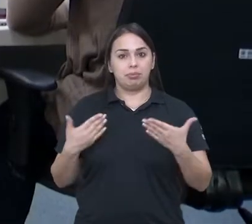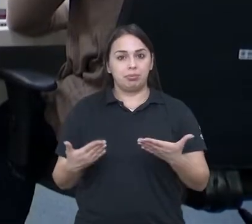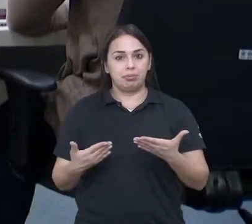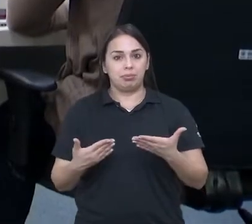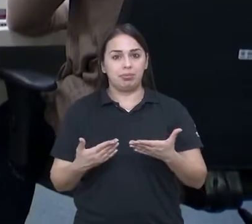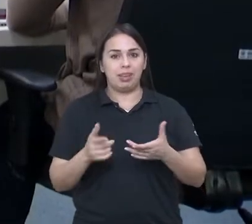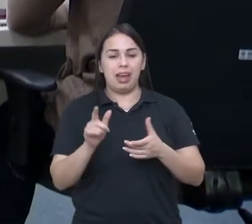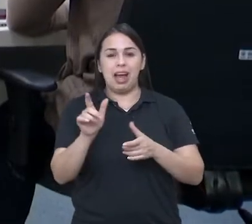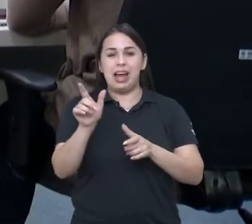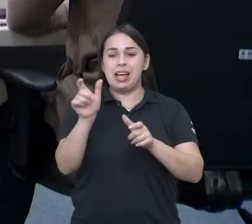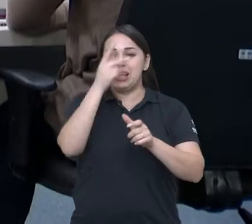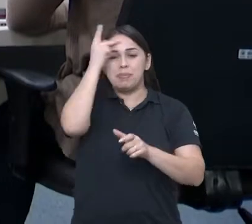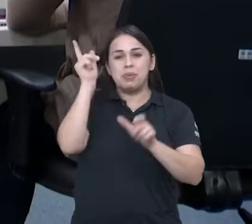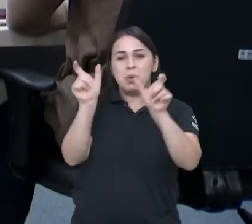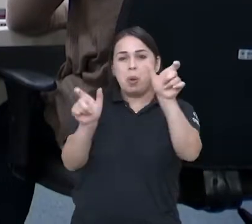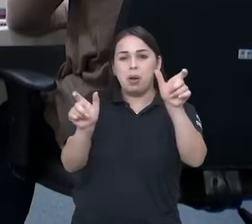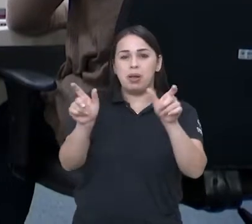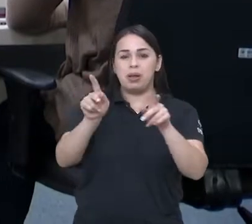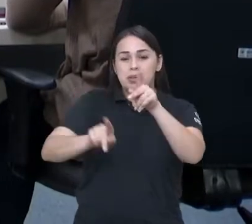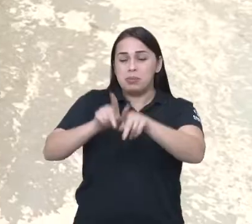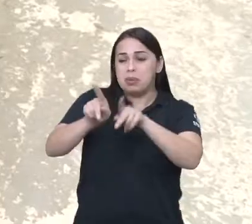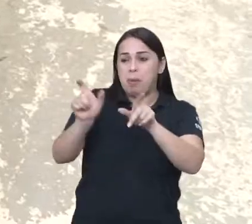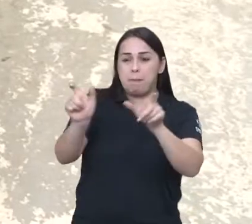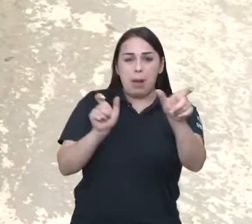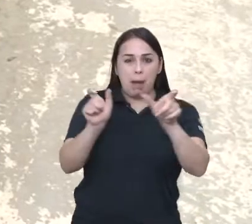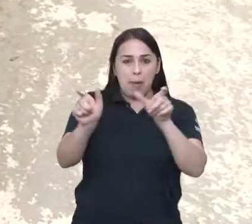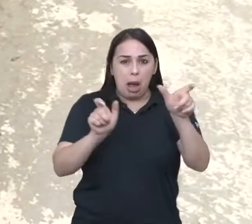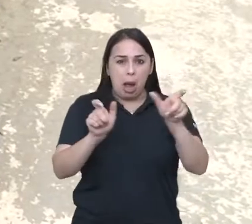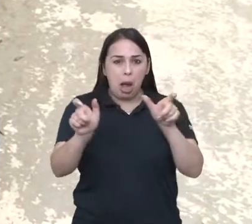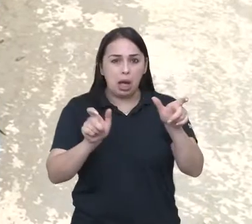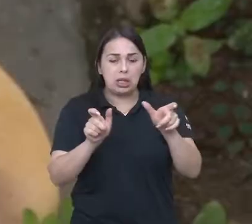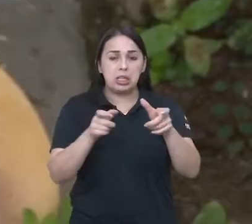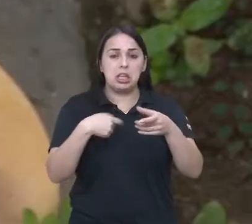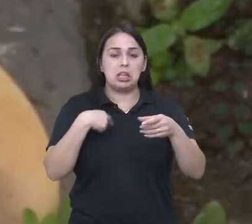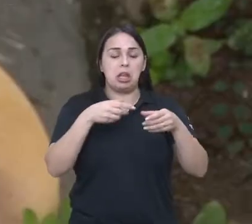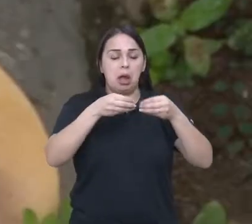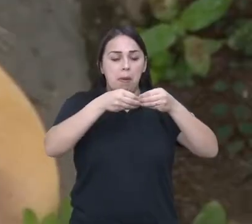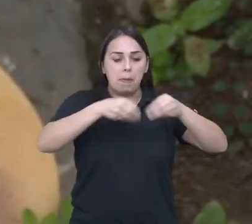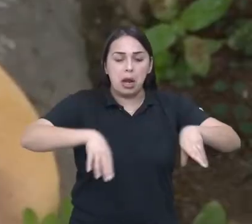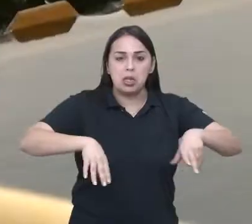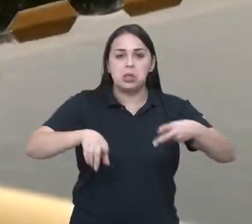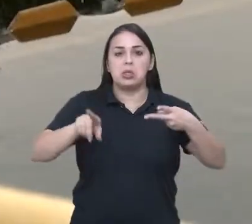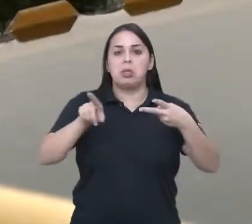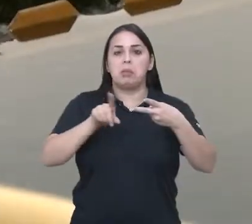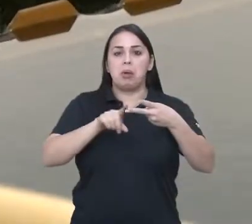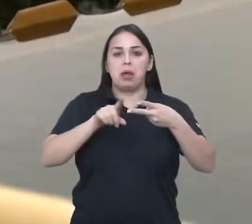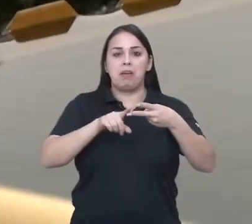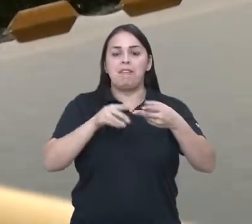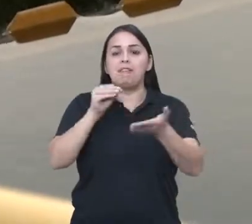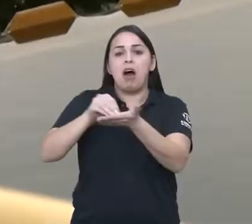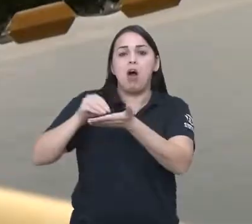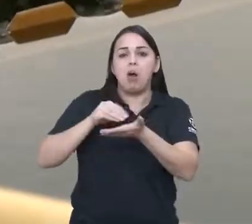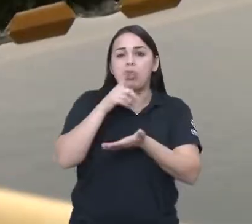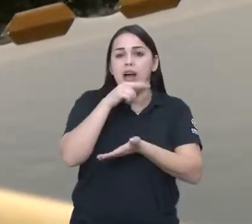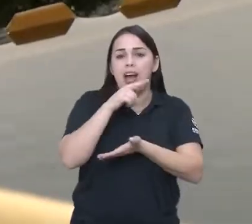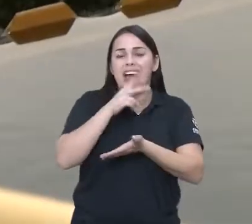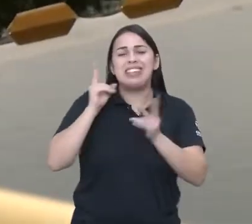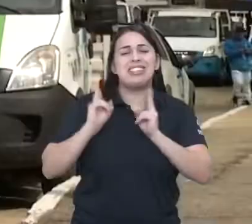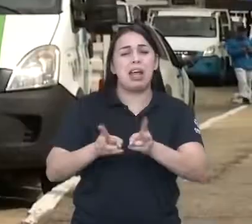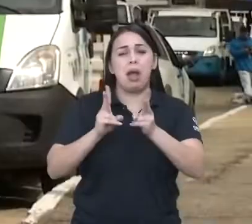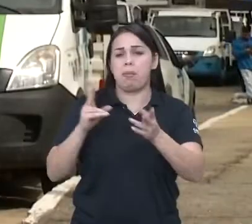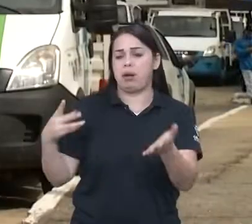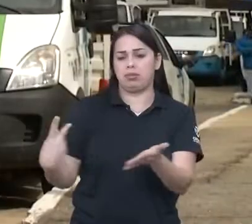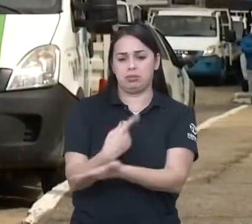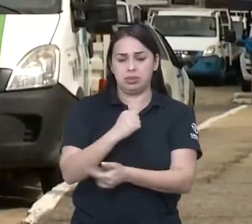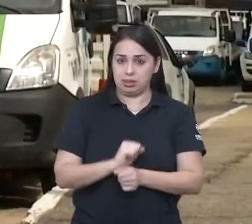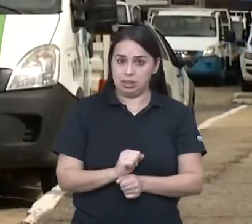os parlamentares, as críticas e reclamações por parte dos moradores quanto a desperdício, poluição e abastecimento de água